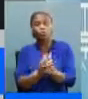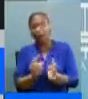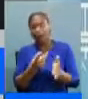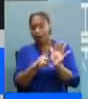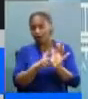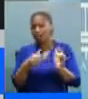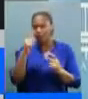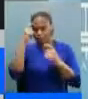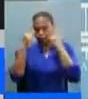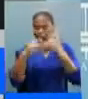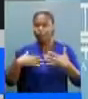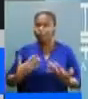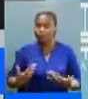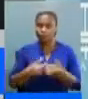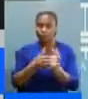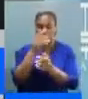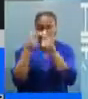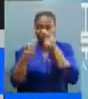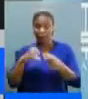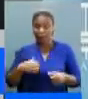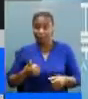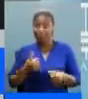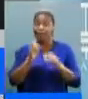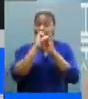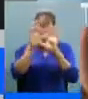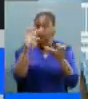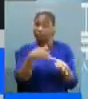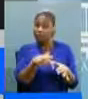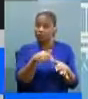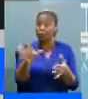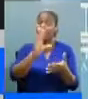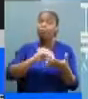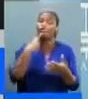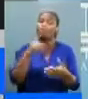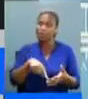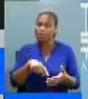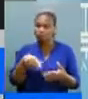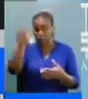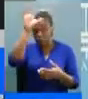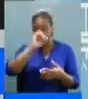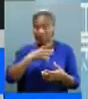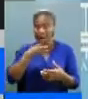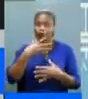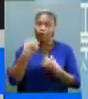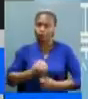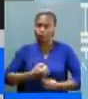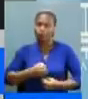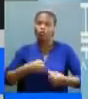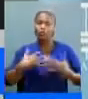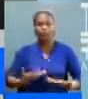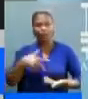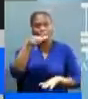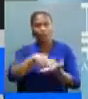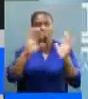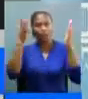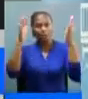que reflita a vontade de todos os cabo-verdeanos. E claramente que é isso, e mais uma vez o Governo reafirma a sua vontade de aprovação e